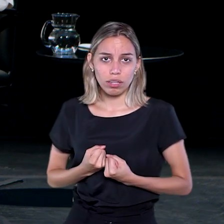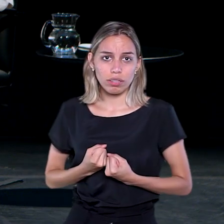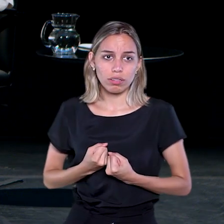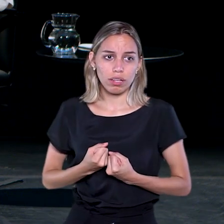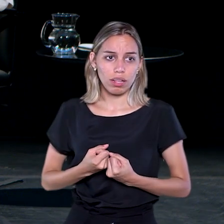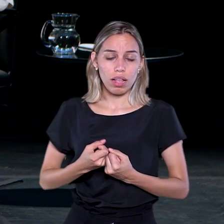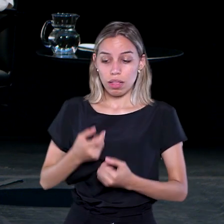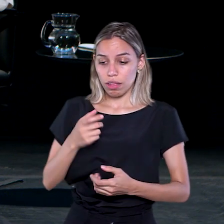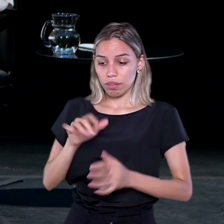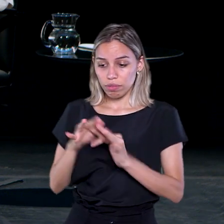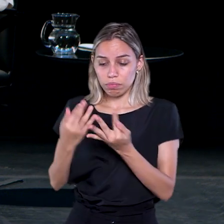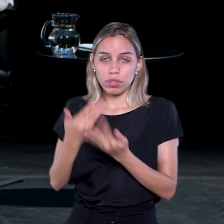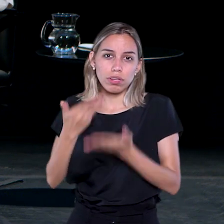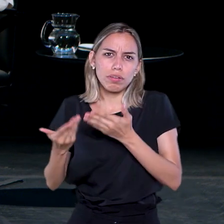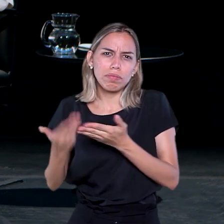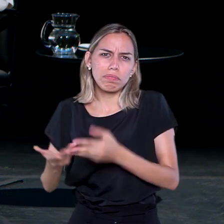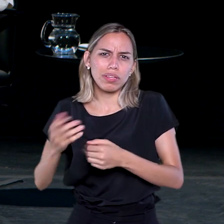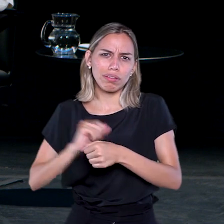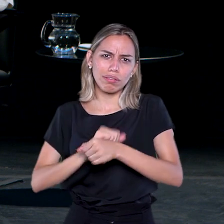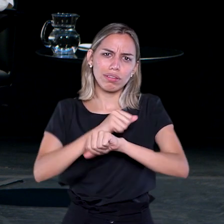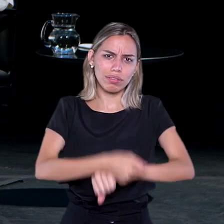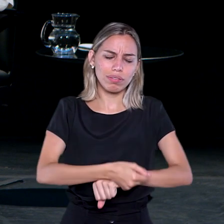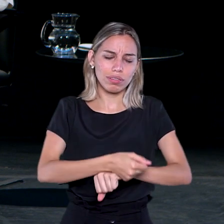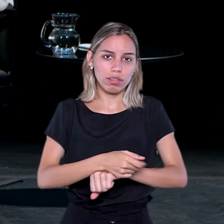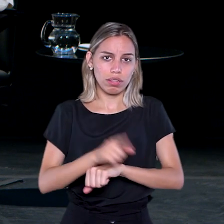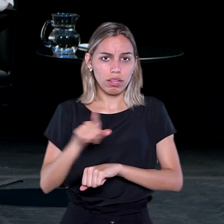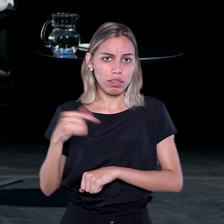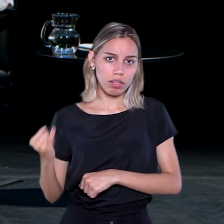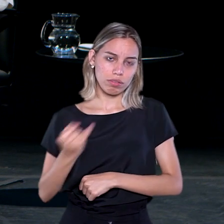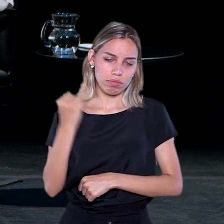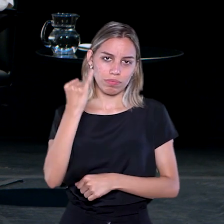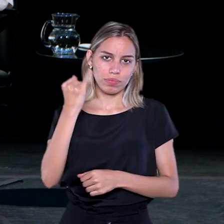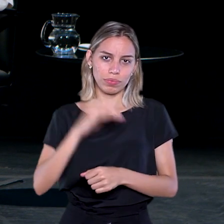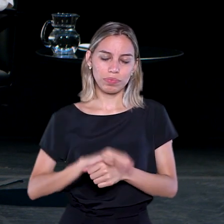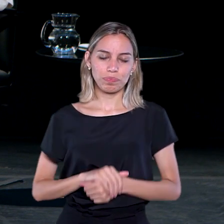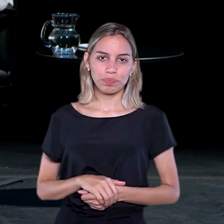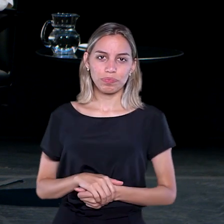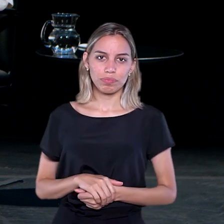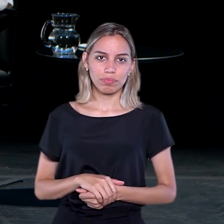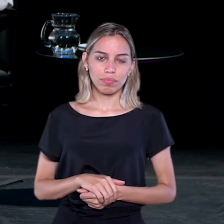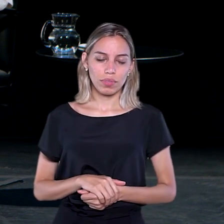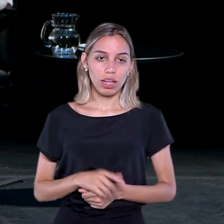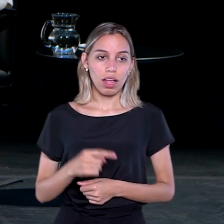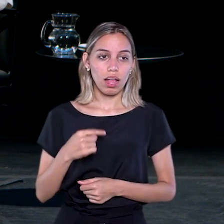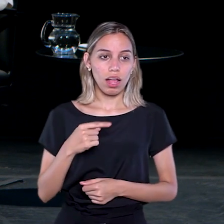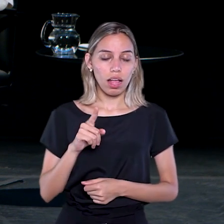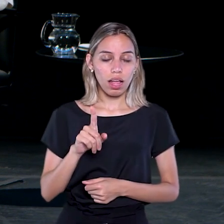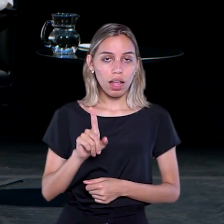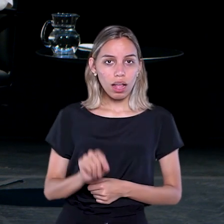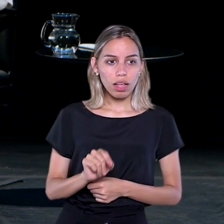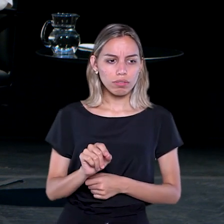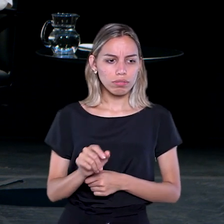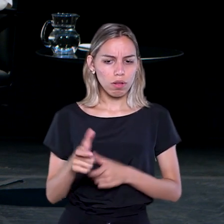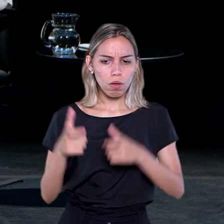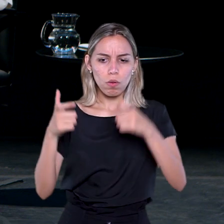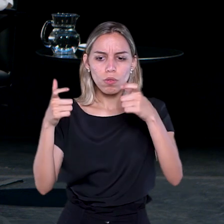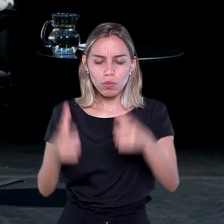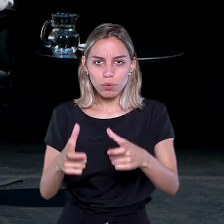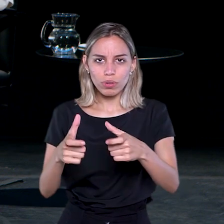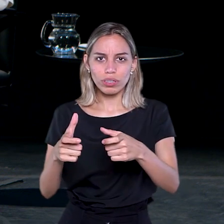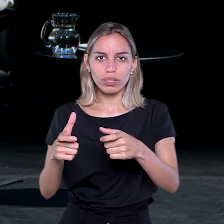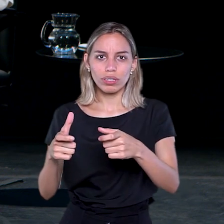escravização. Isso é muito importante. Aí são espaços sagrados de